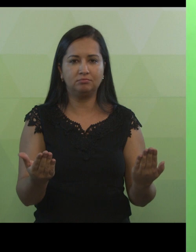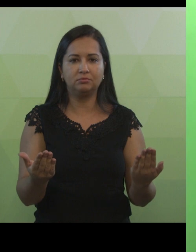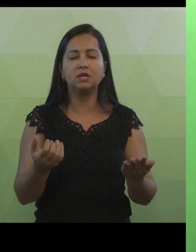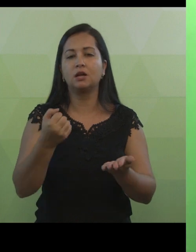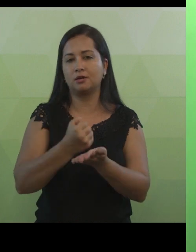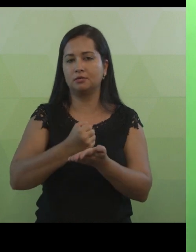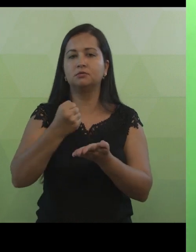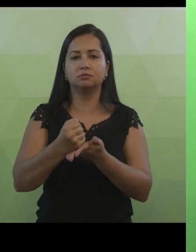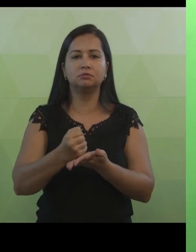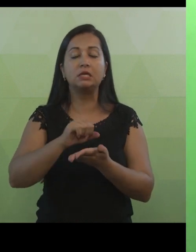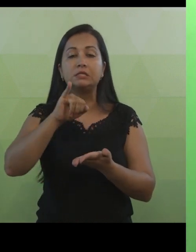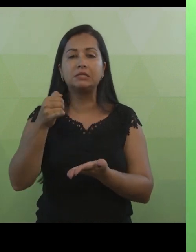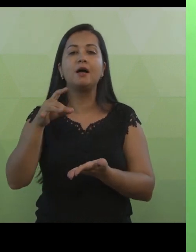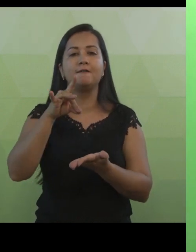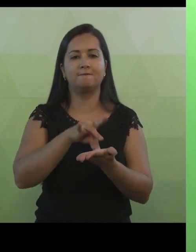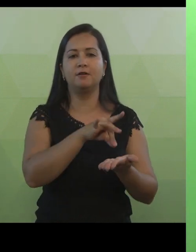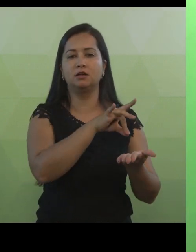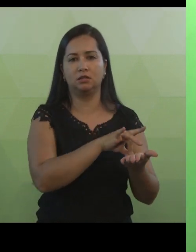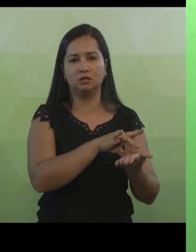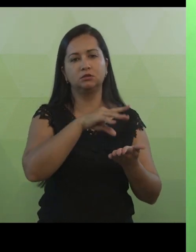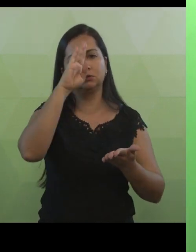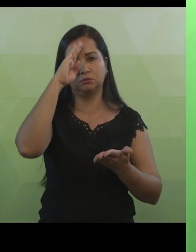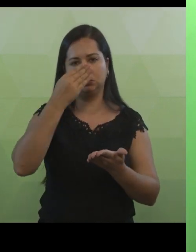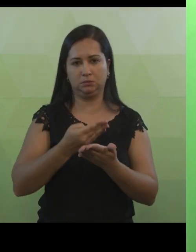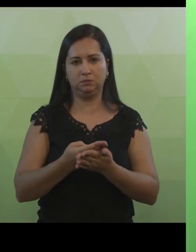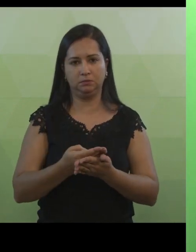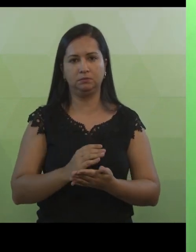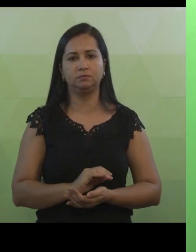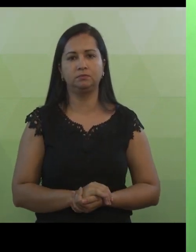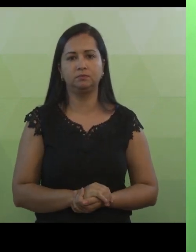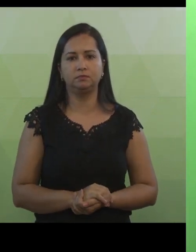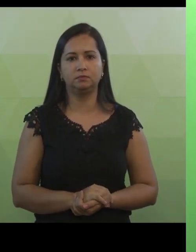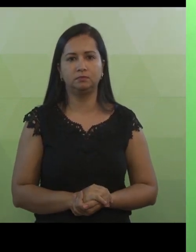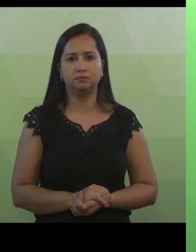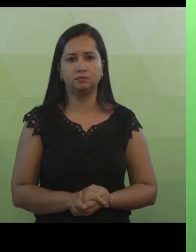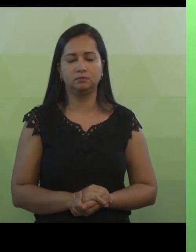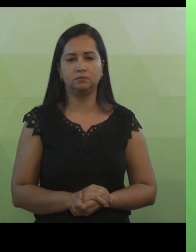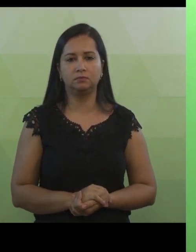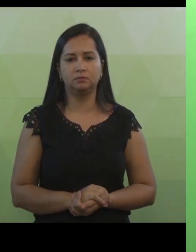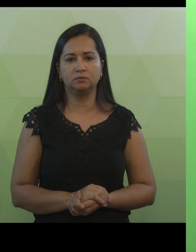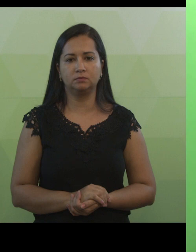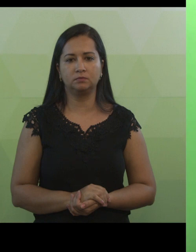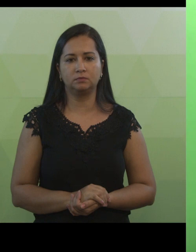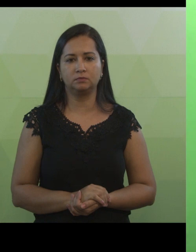função semelhante à ideia da autoridade certificadora que o usuário confia.